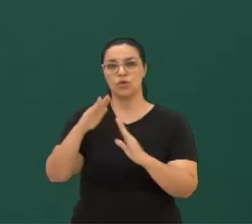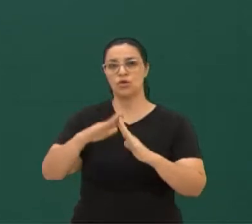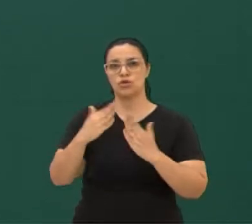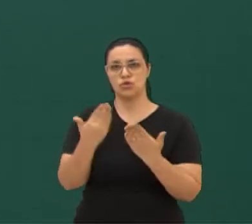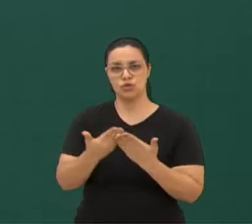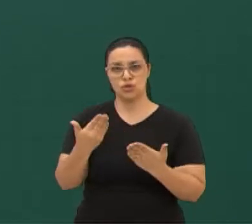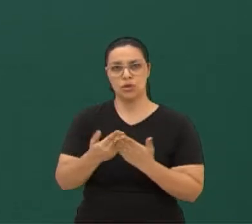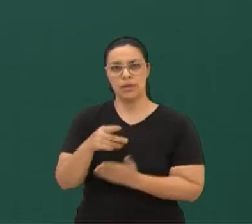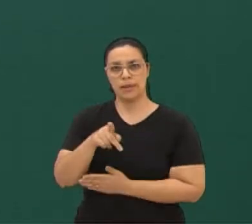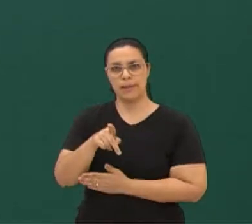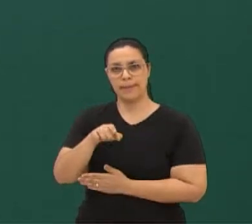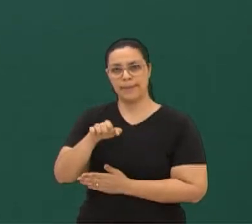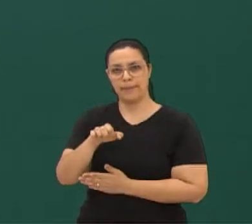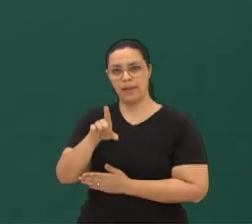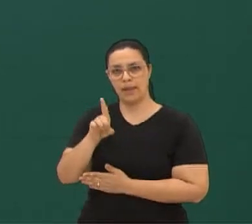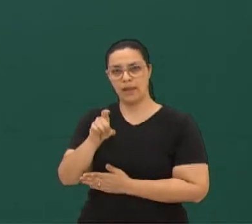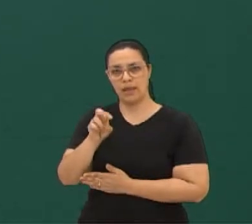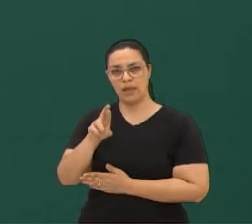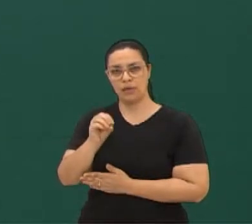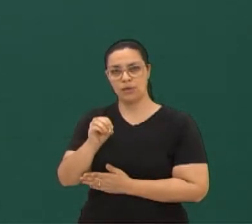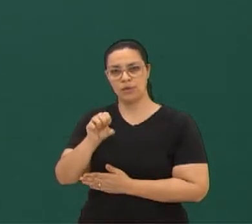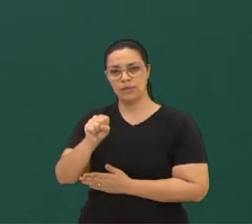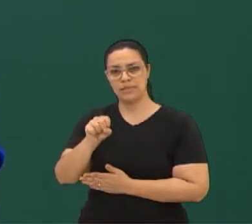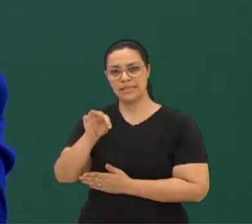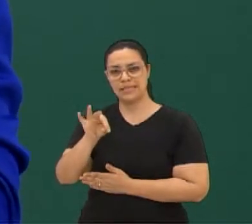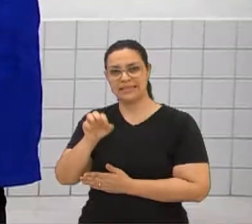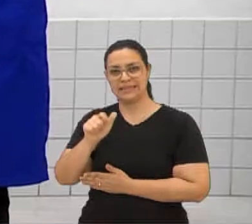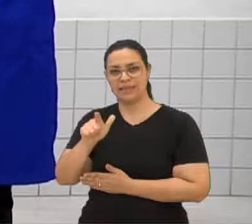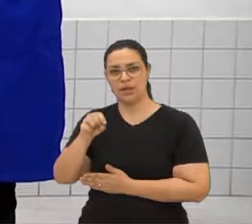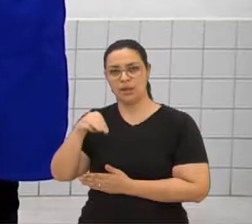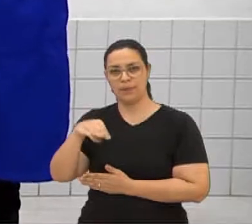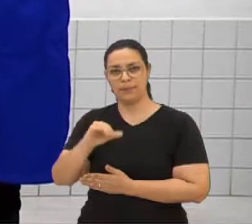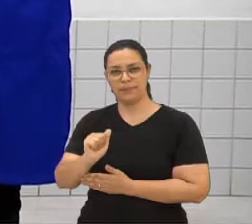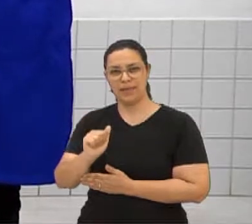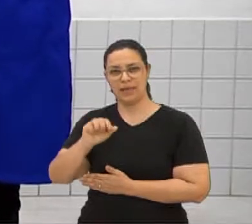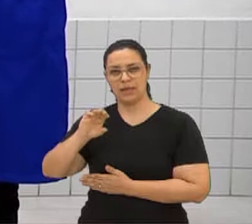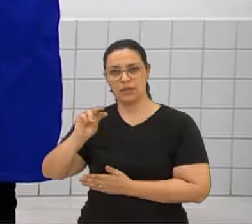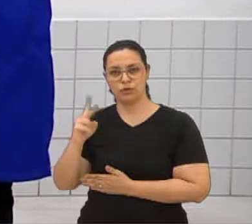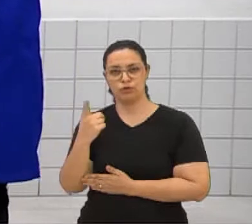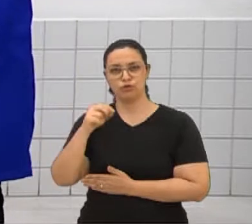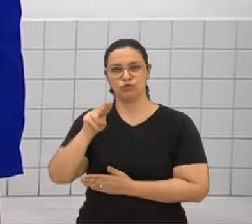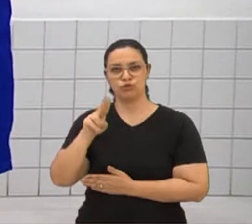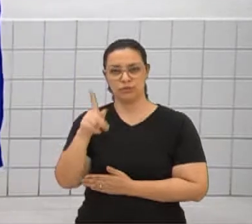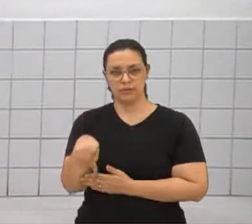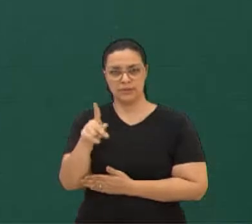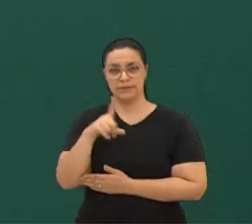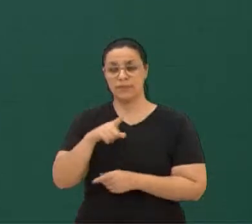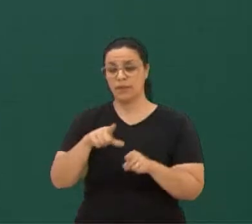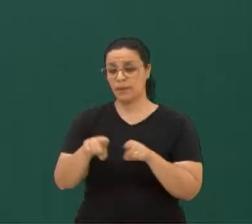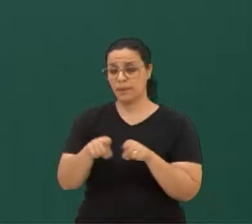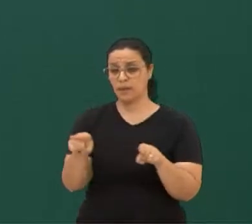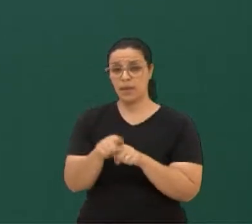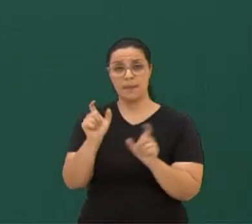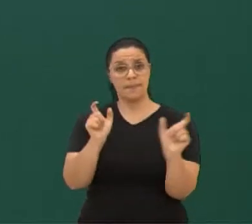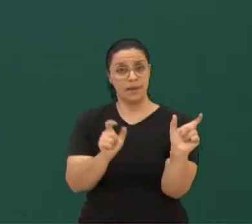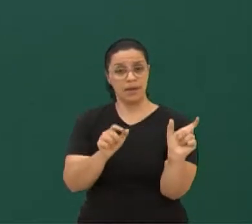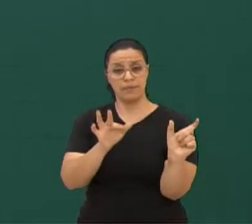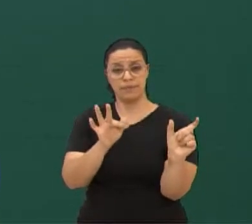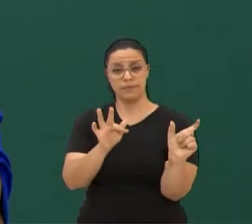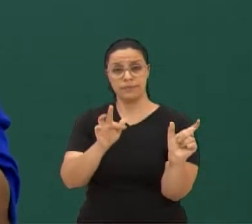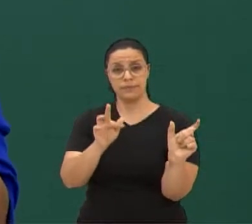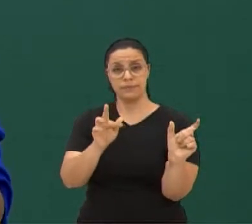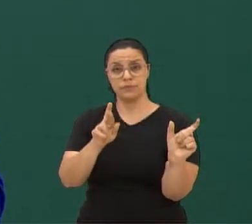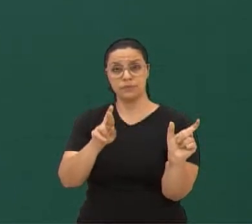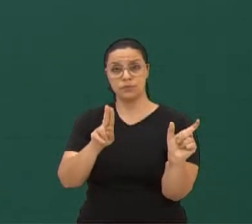Pedro stelmaschuk que eu não sei falar delícia olha só é aquilo que a gente falou a palavra